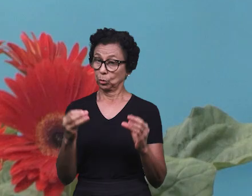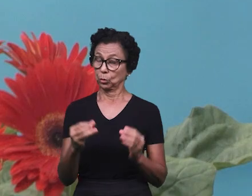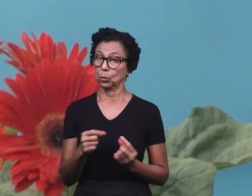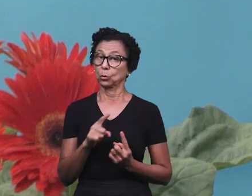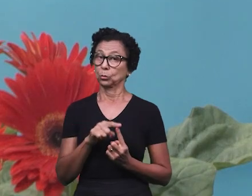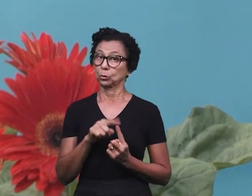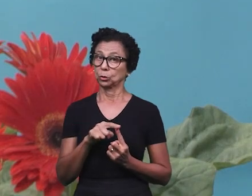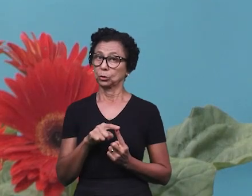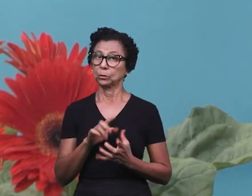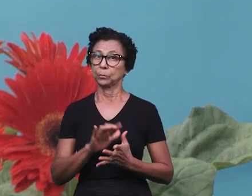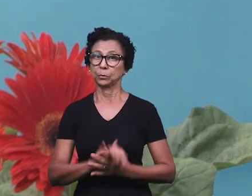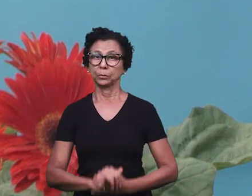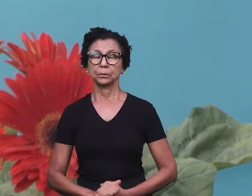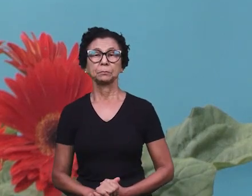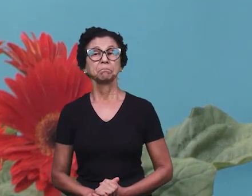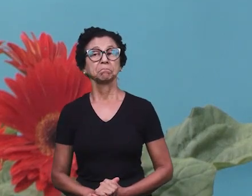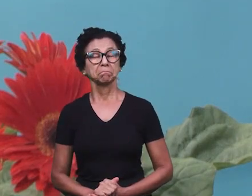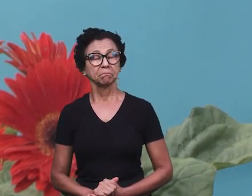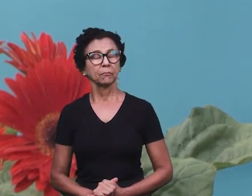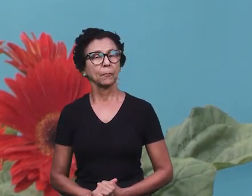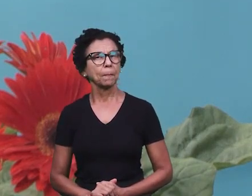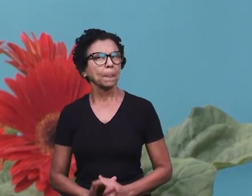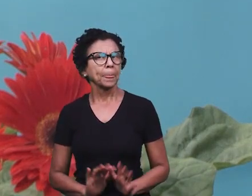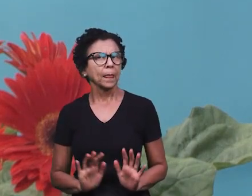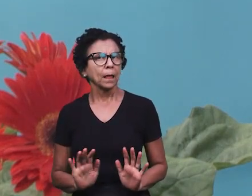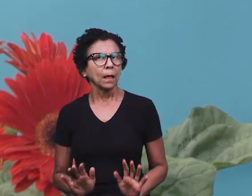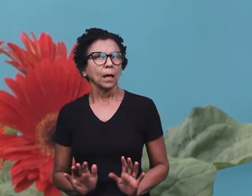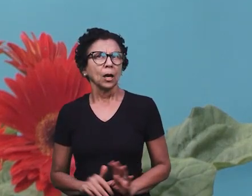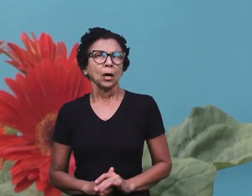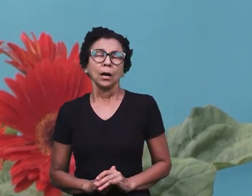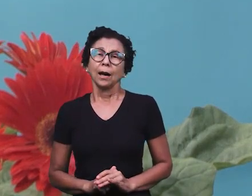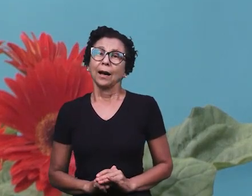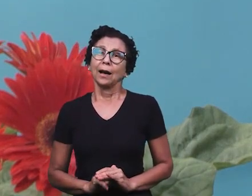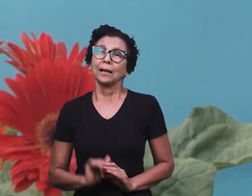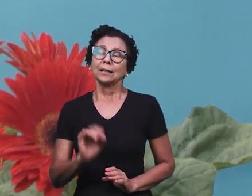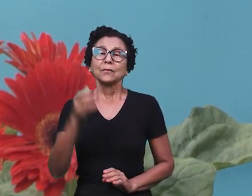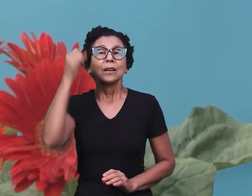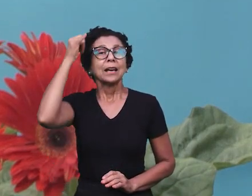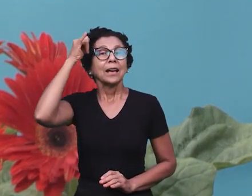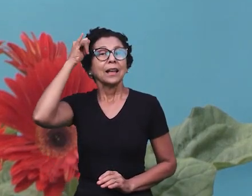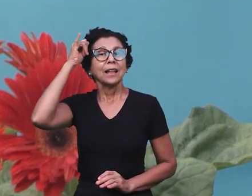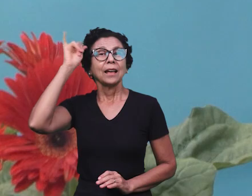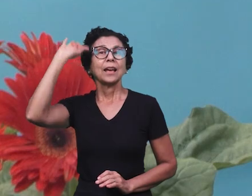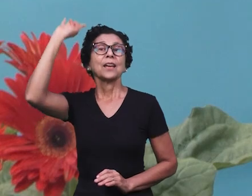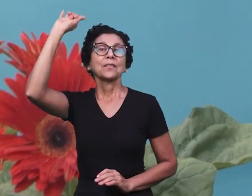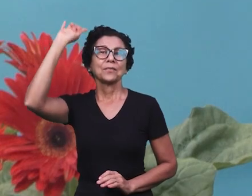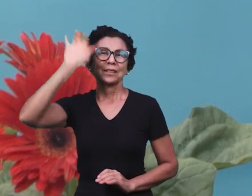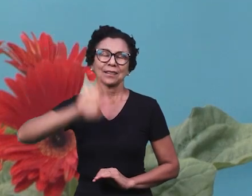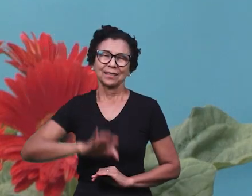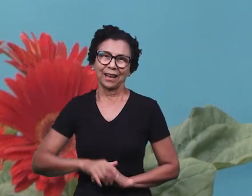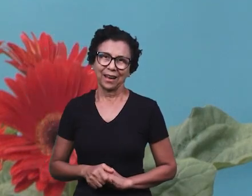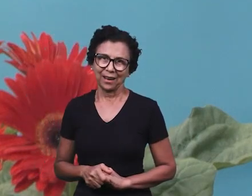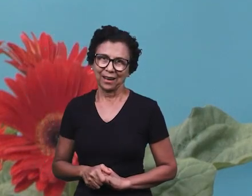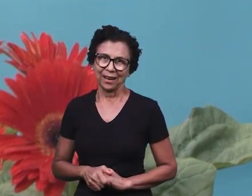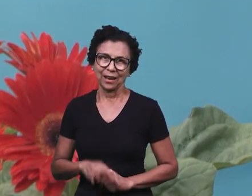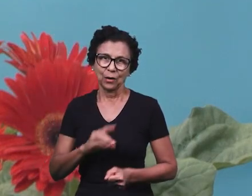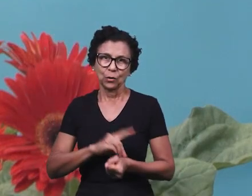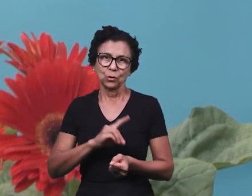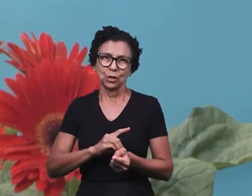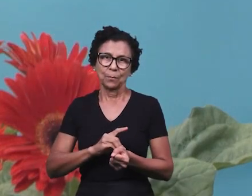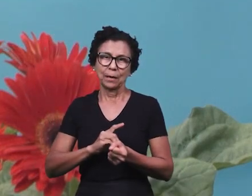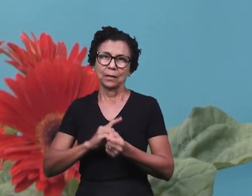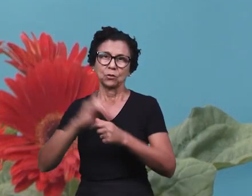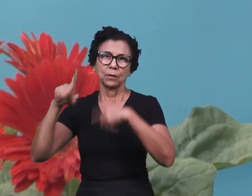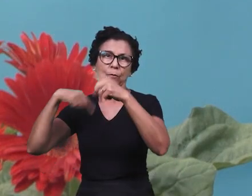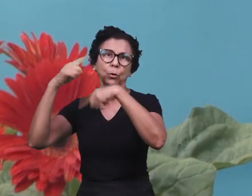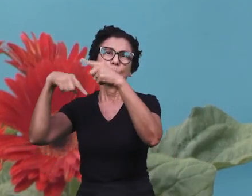maneira geral, isso tudo não vai deixar eu desencadear, expressar aquilo que seria